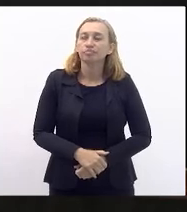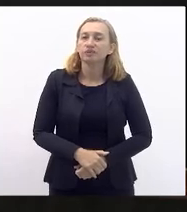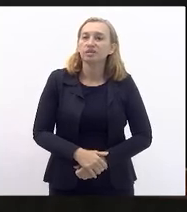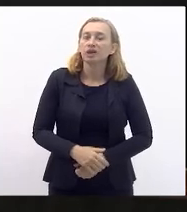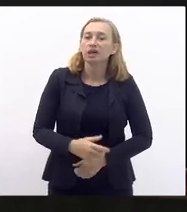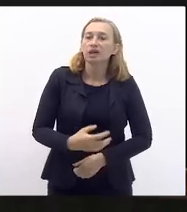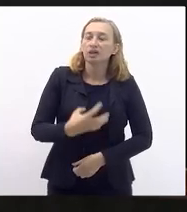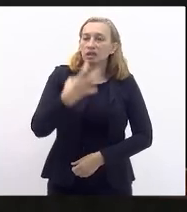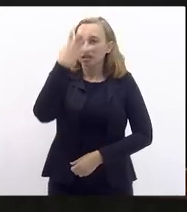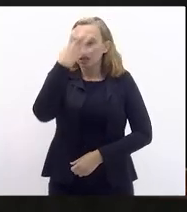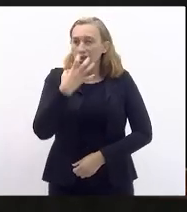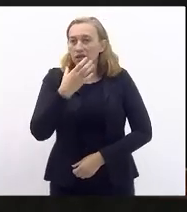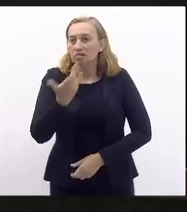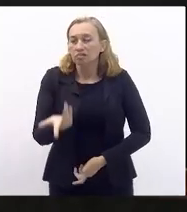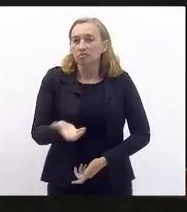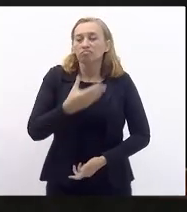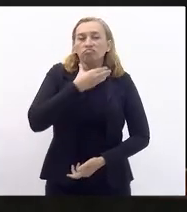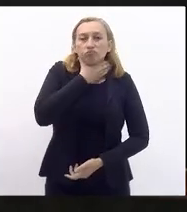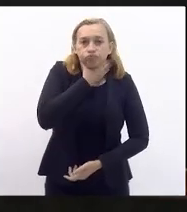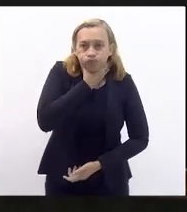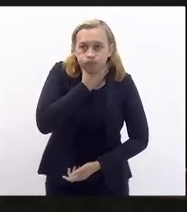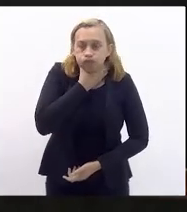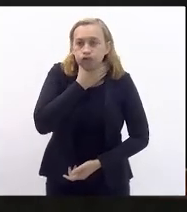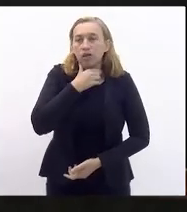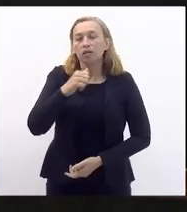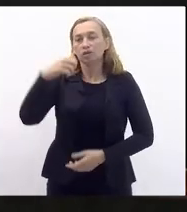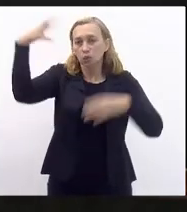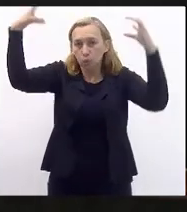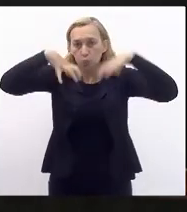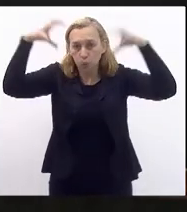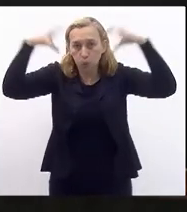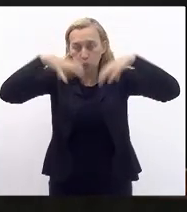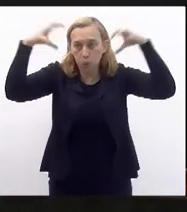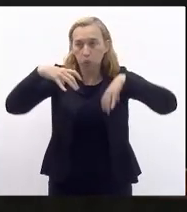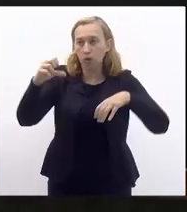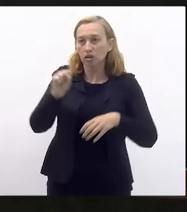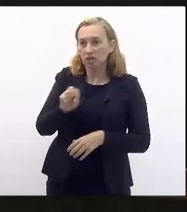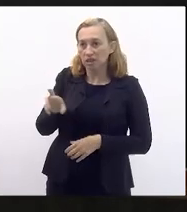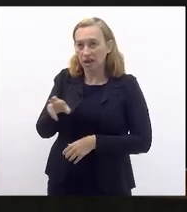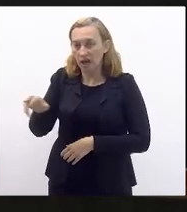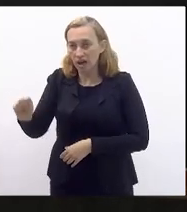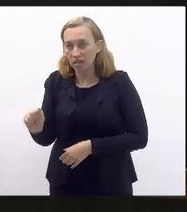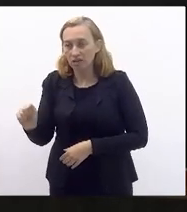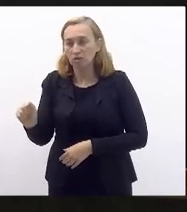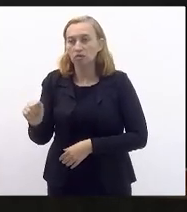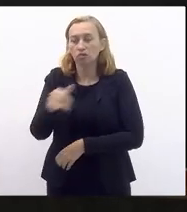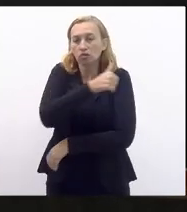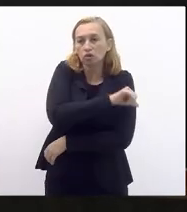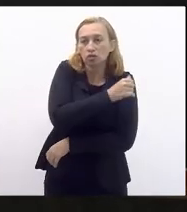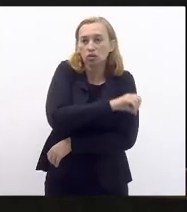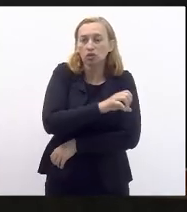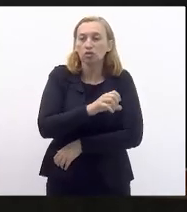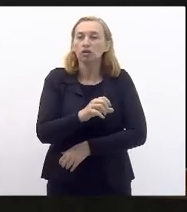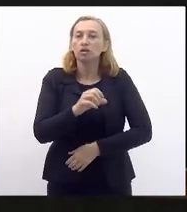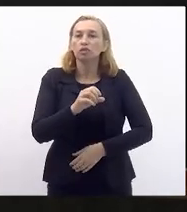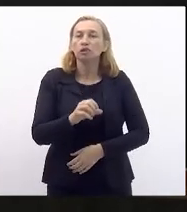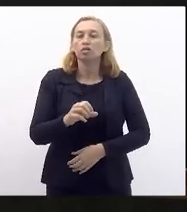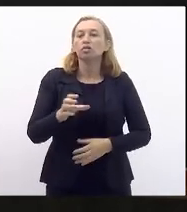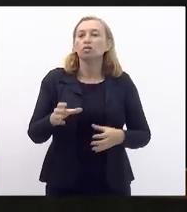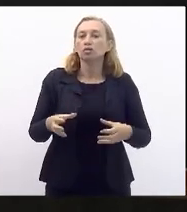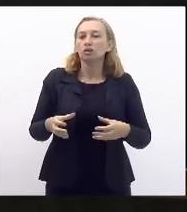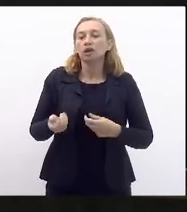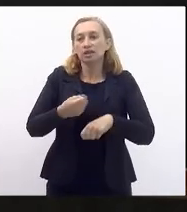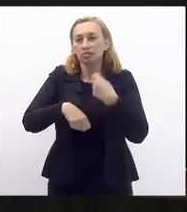decorrente das chuvas na região serrana do Estado do Rio de Janeiro o Comando Militar do Leste